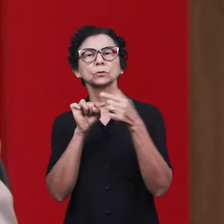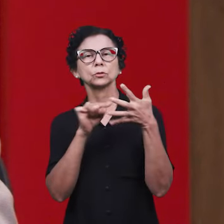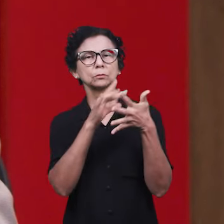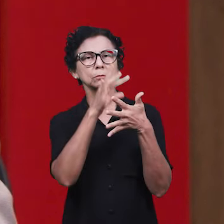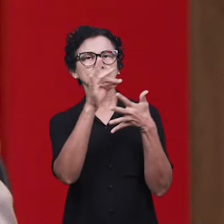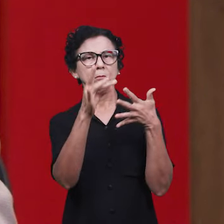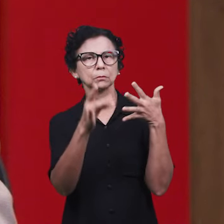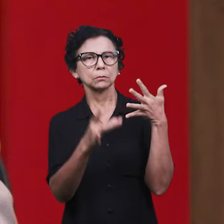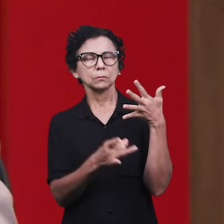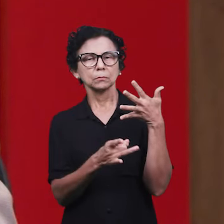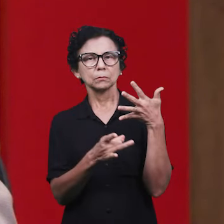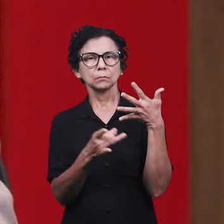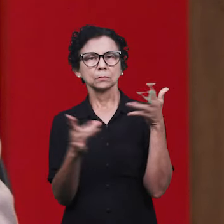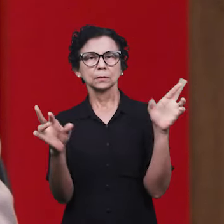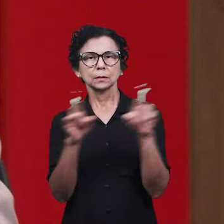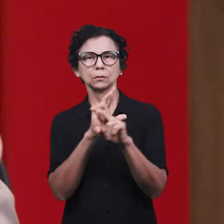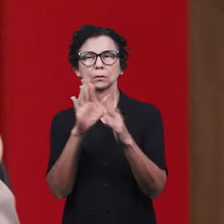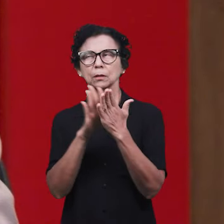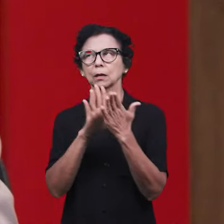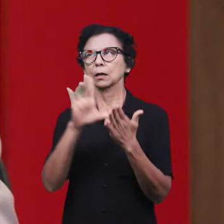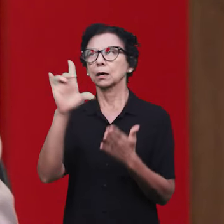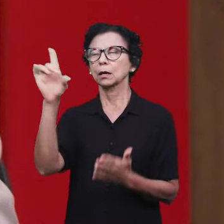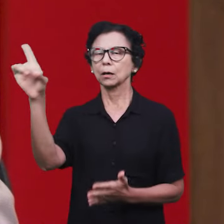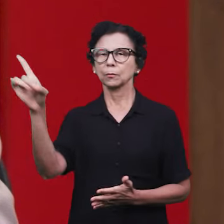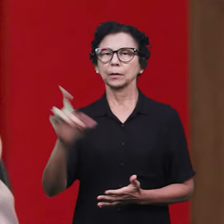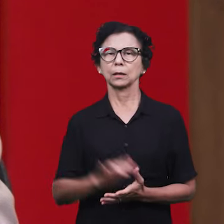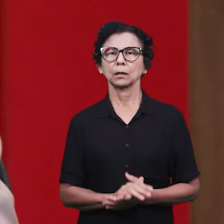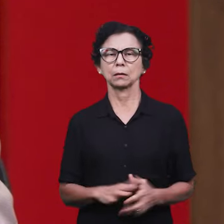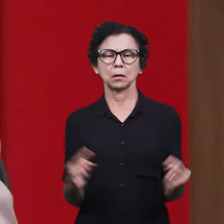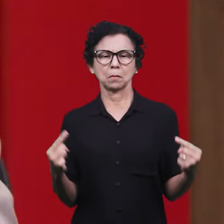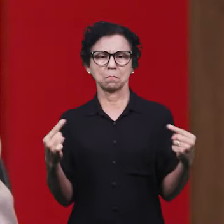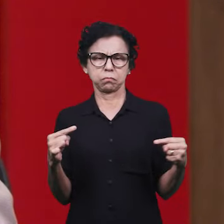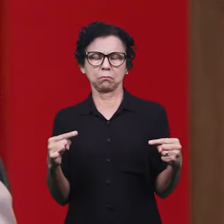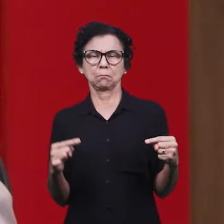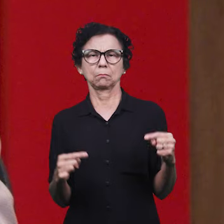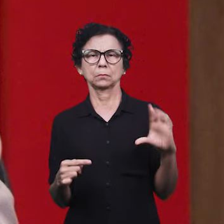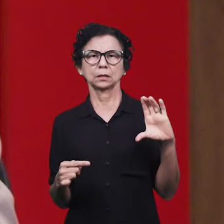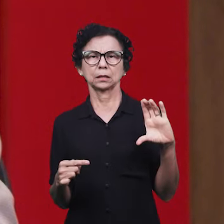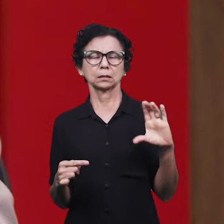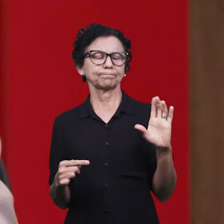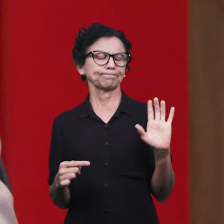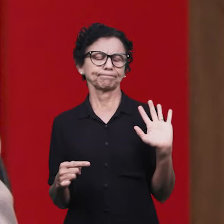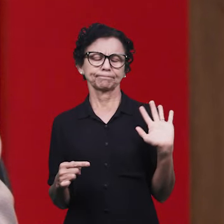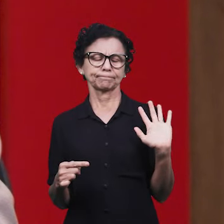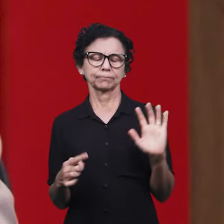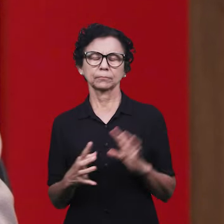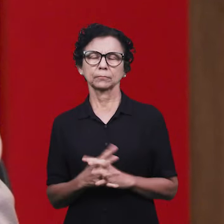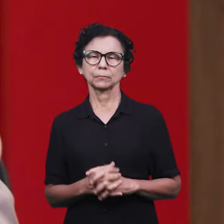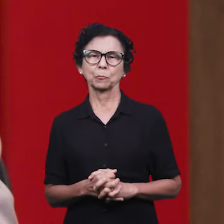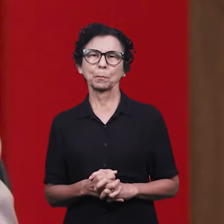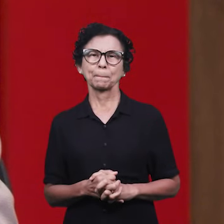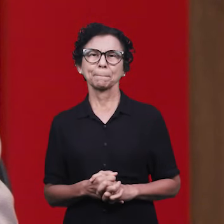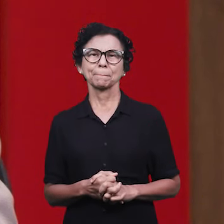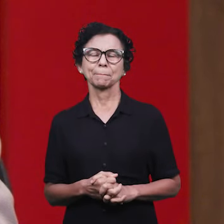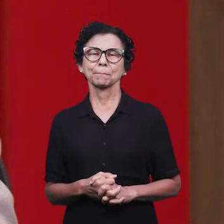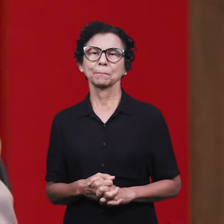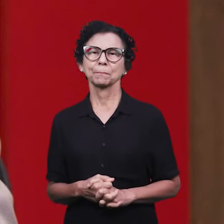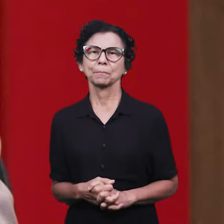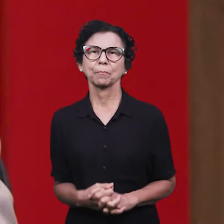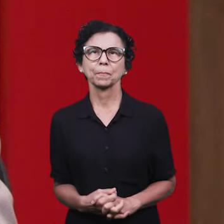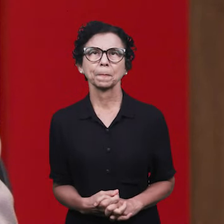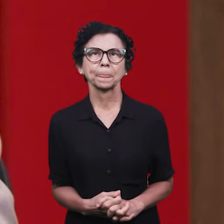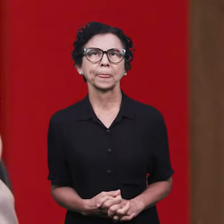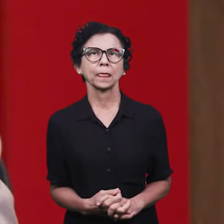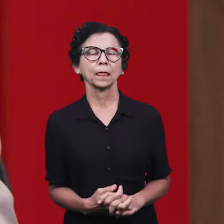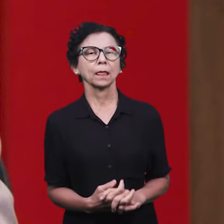luz da palavra. Não estamos aqui confrontando a ciência de maneira nenhuma, mas é fato que a ciência, ela caminha